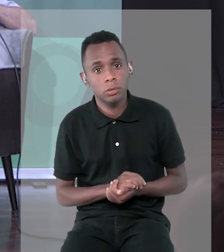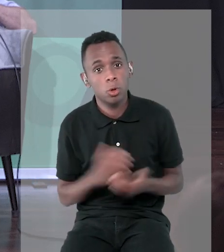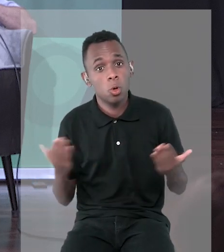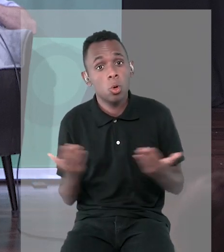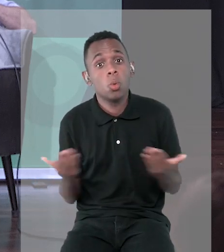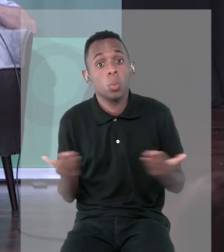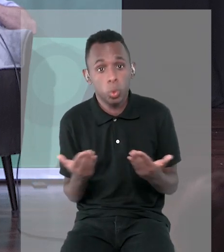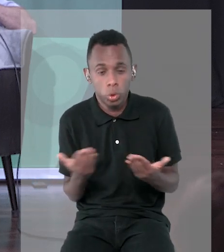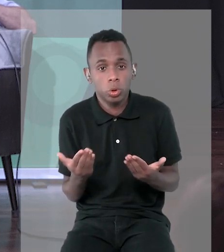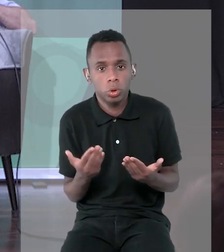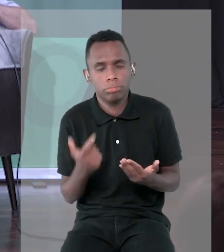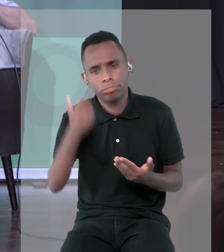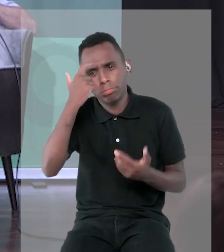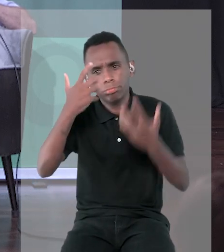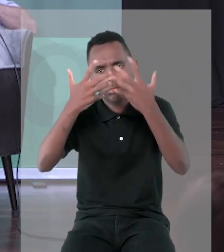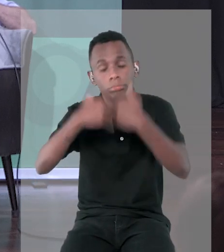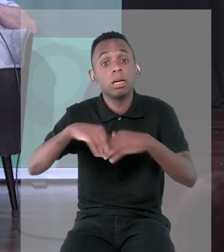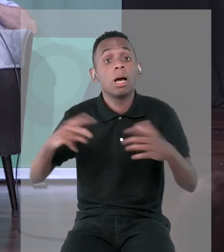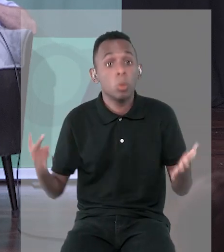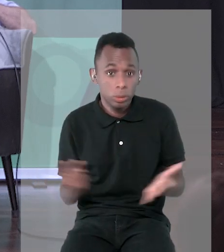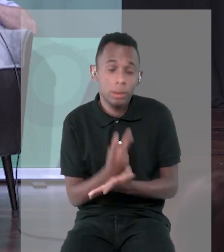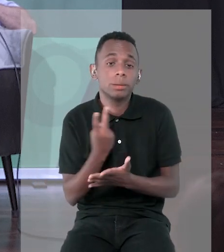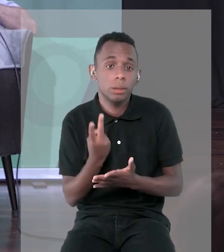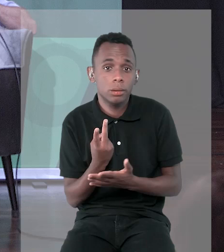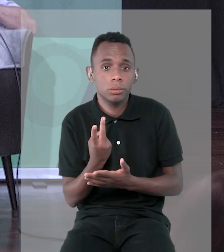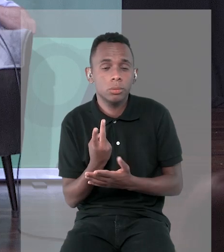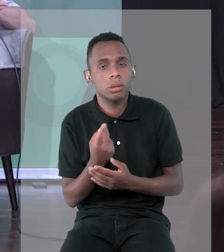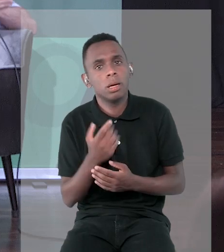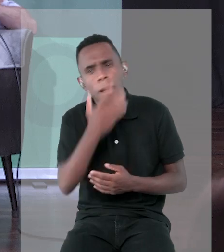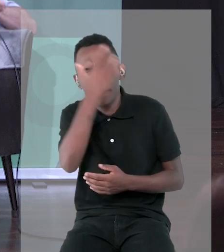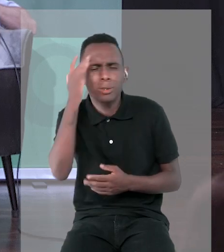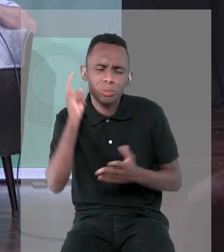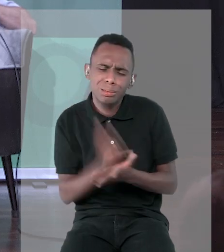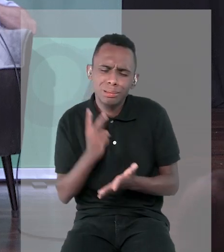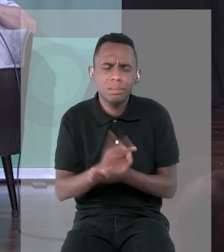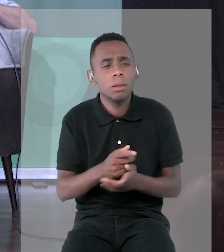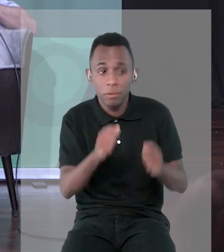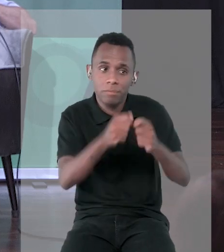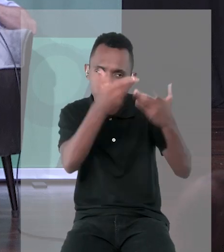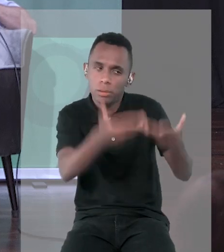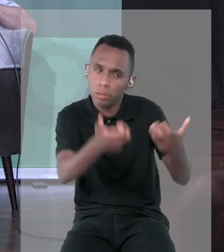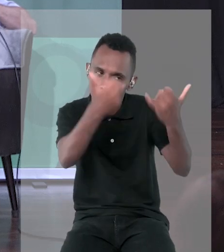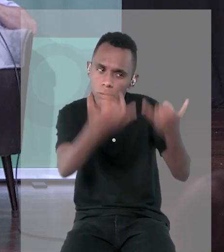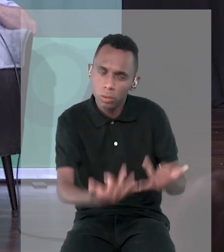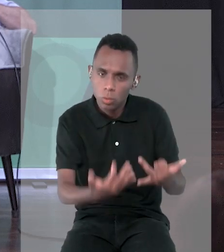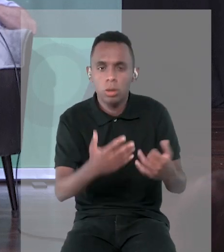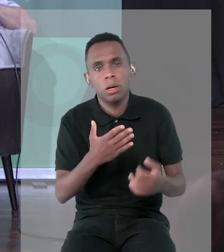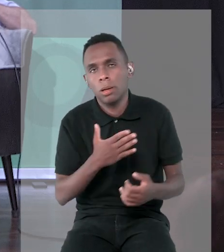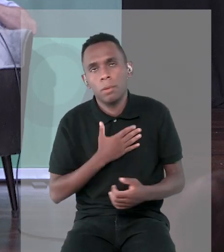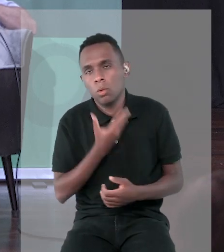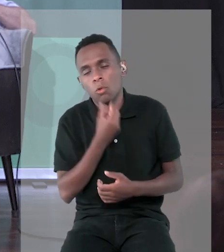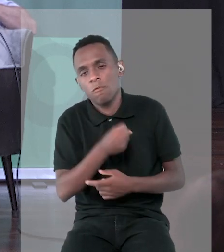Hoje, o impensável está acontecendo. Pessoas que sempre fizeram isso que você descreve, né? O meu